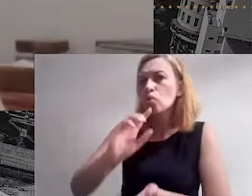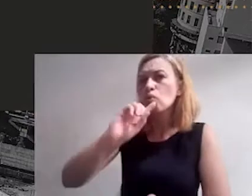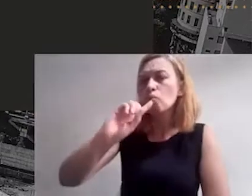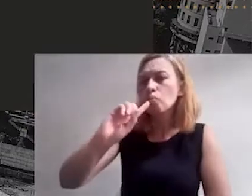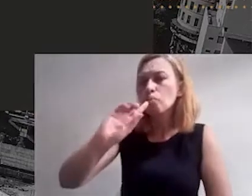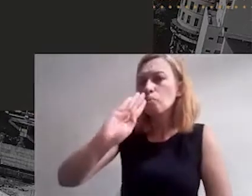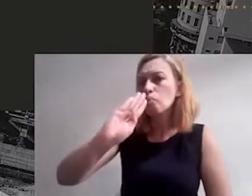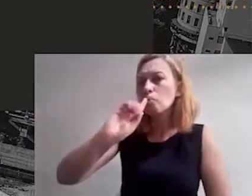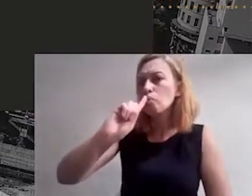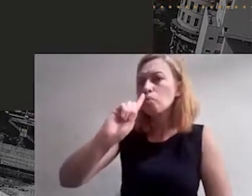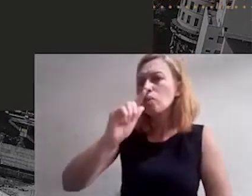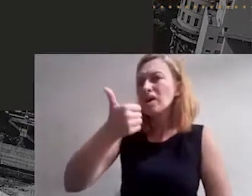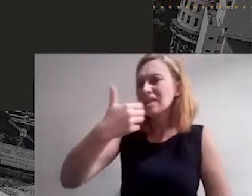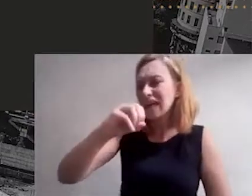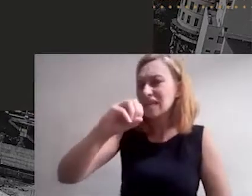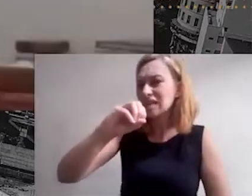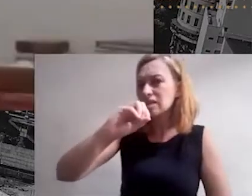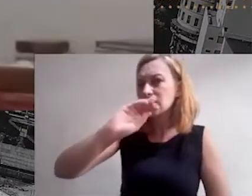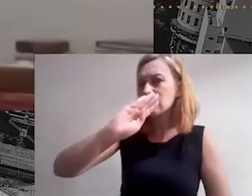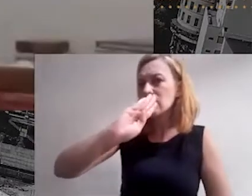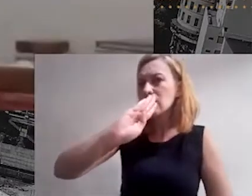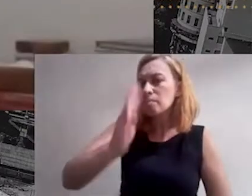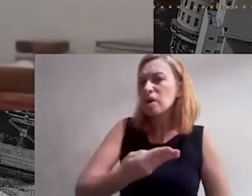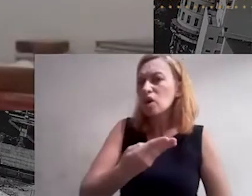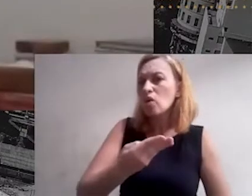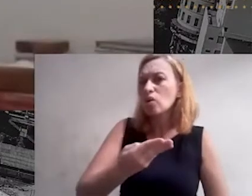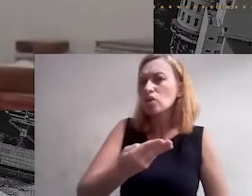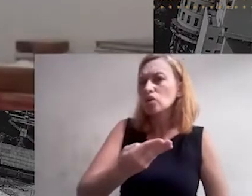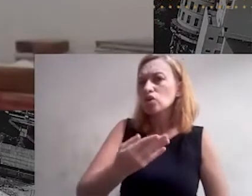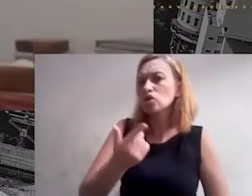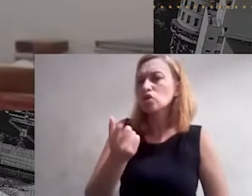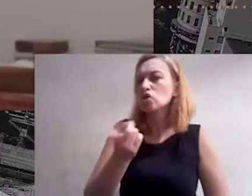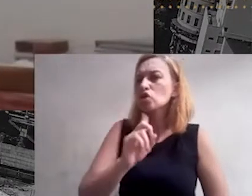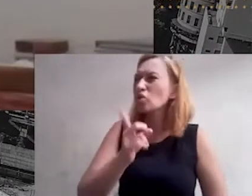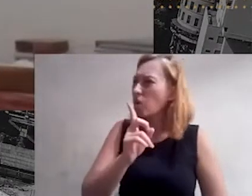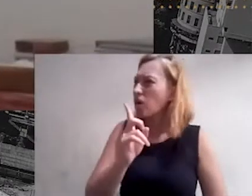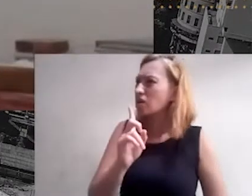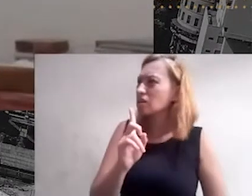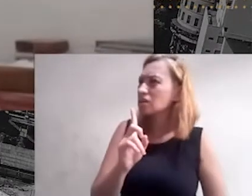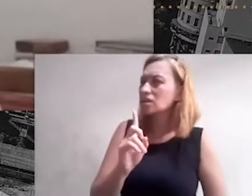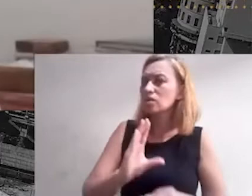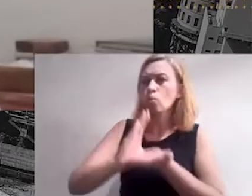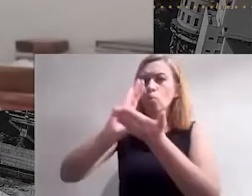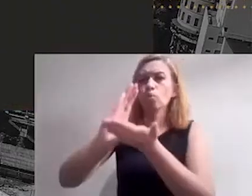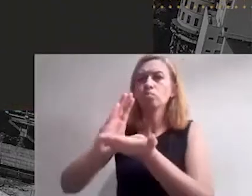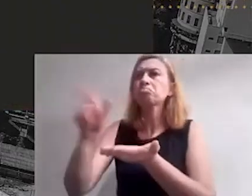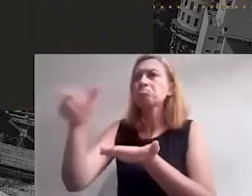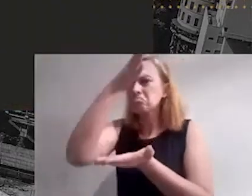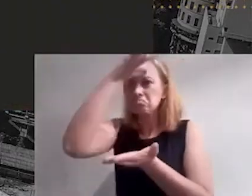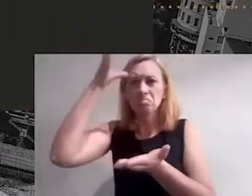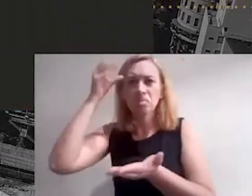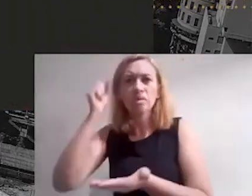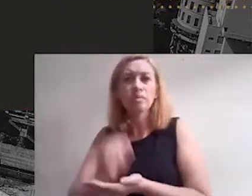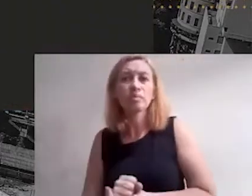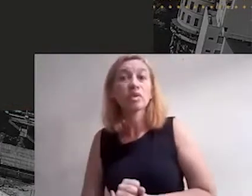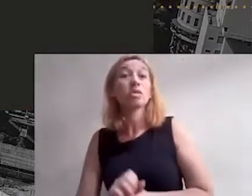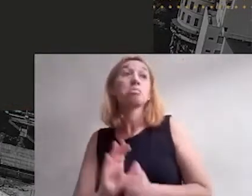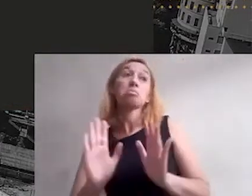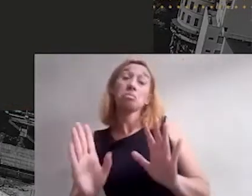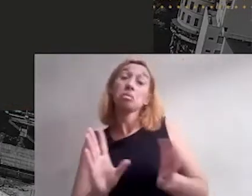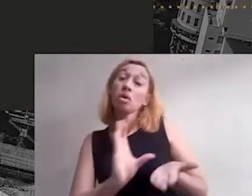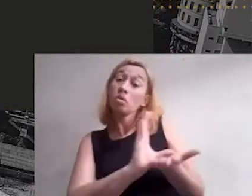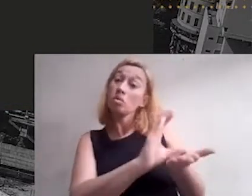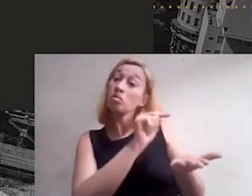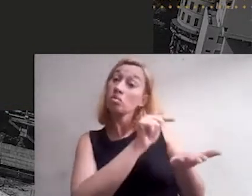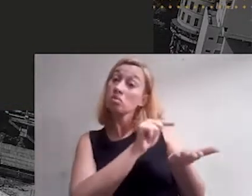bilhões, 10 bilhões. 10 bilhões? Esse fundo Foi. Tem interesse na Amazônia? Então, esse é uma das janelas,